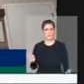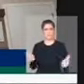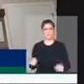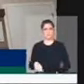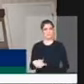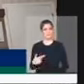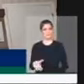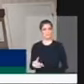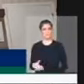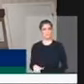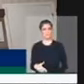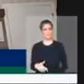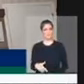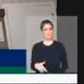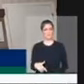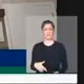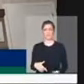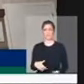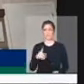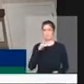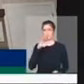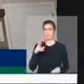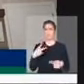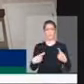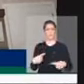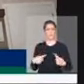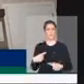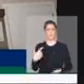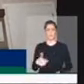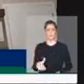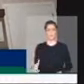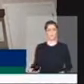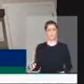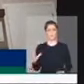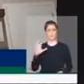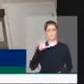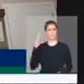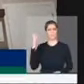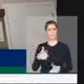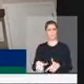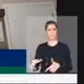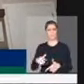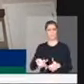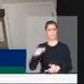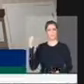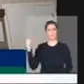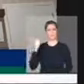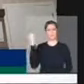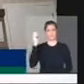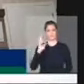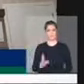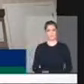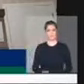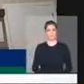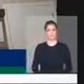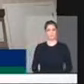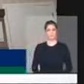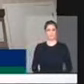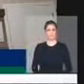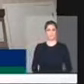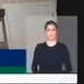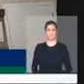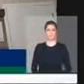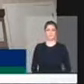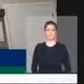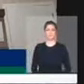tem capacidade política de uma de oferecer saídas para grave crise sanitária que o brasil vive e